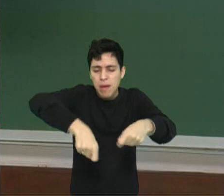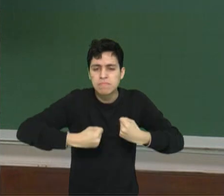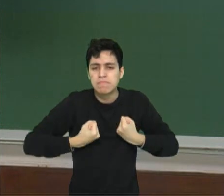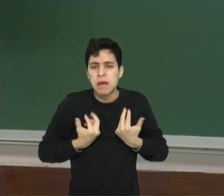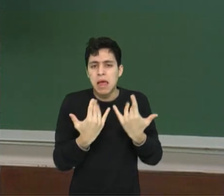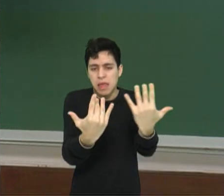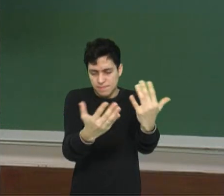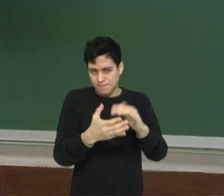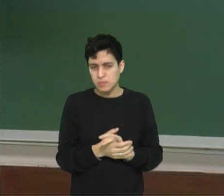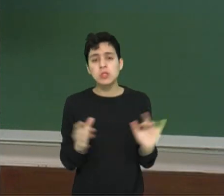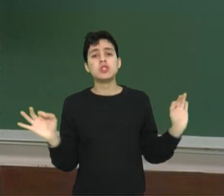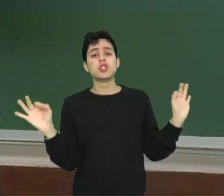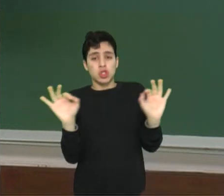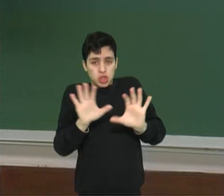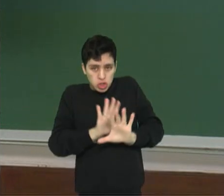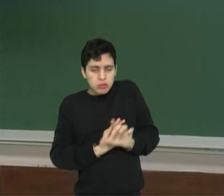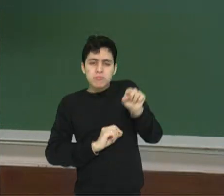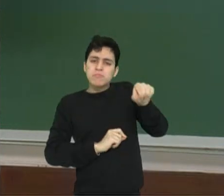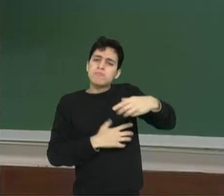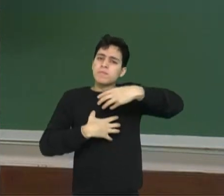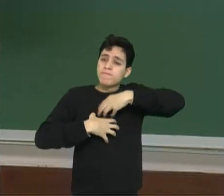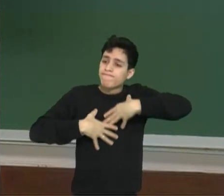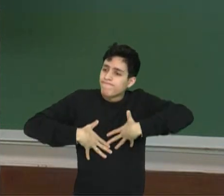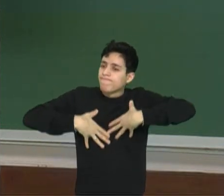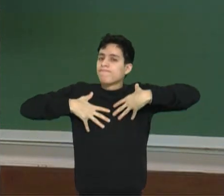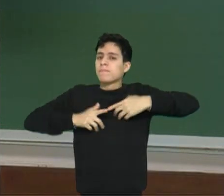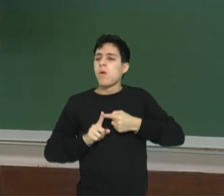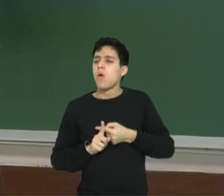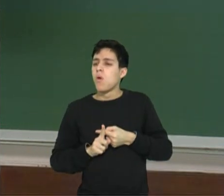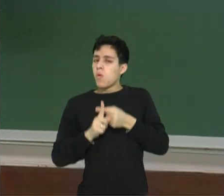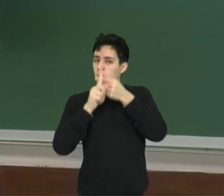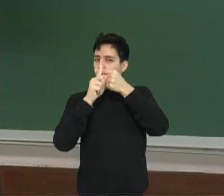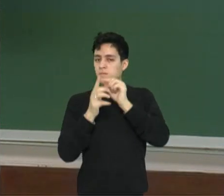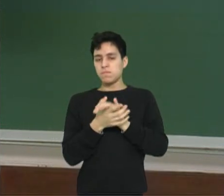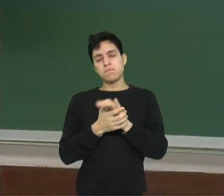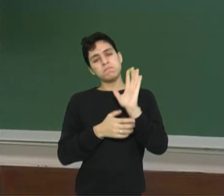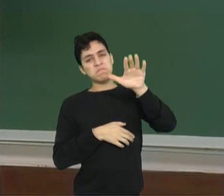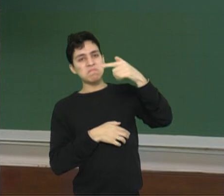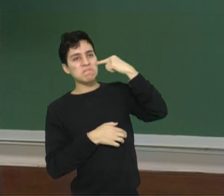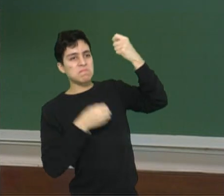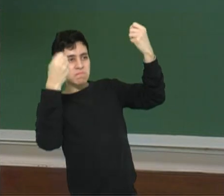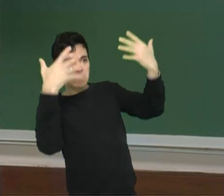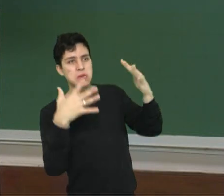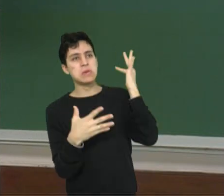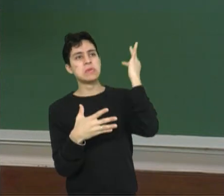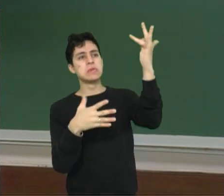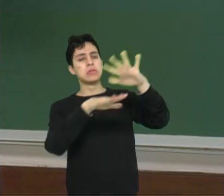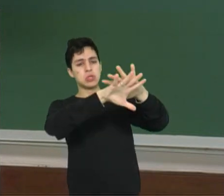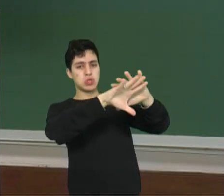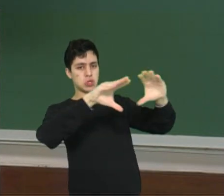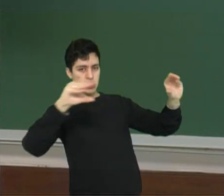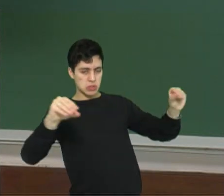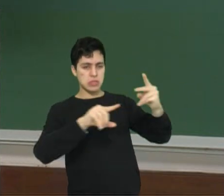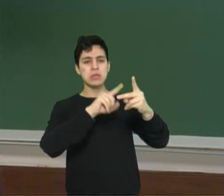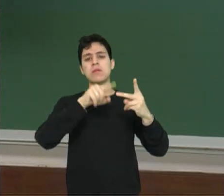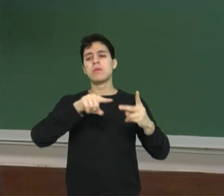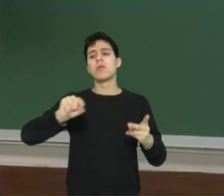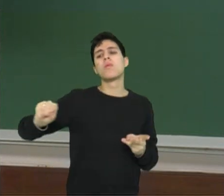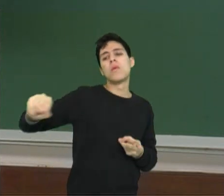mundial. Além disso, novas abordagens ao diagnóstico médico e tratamento de